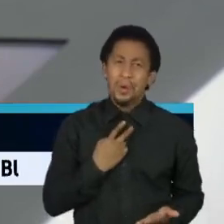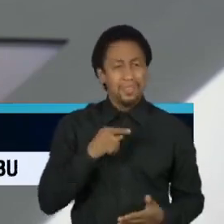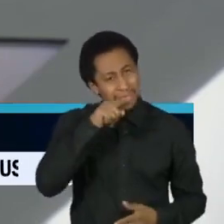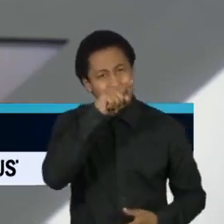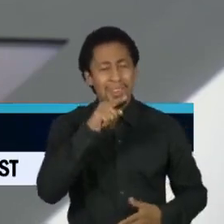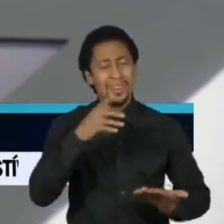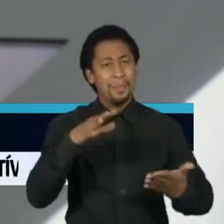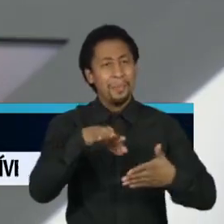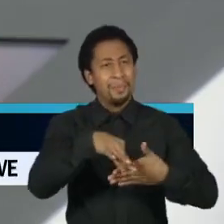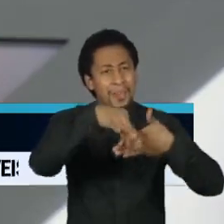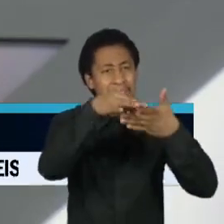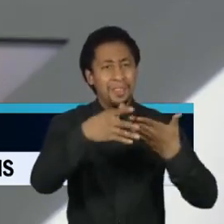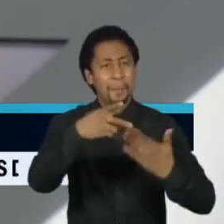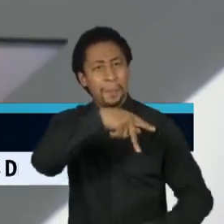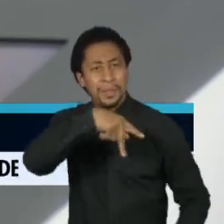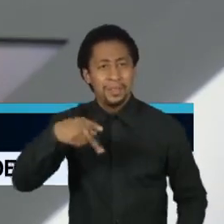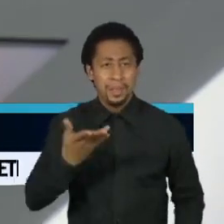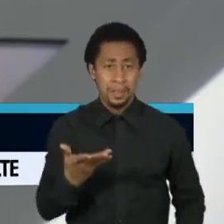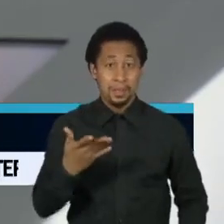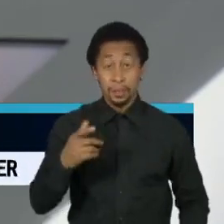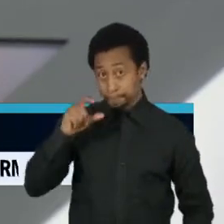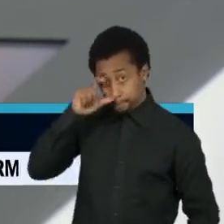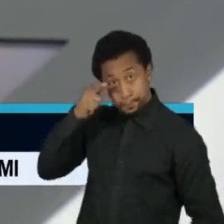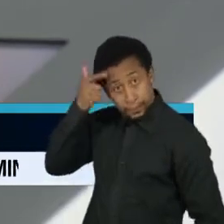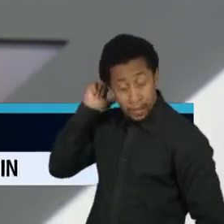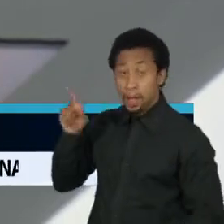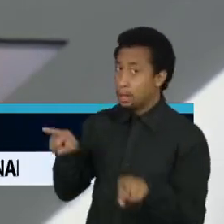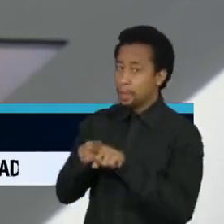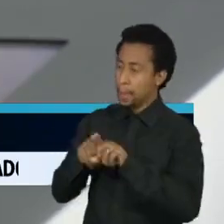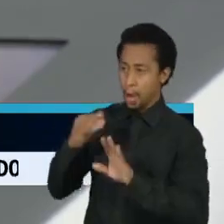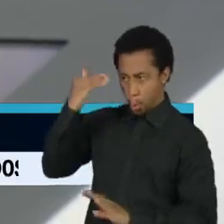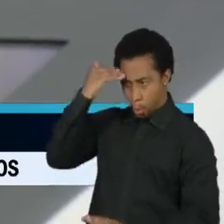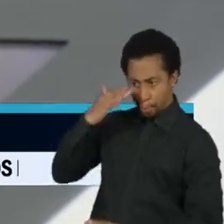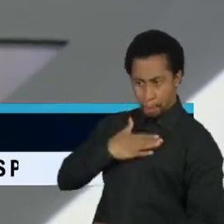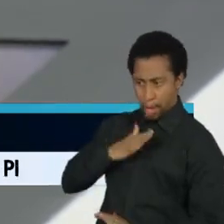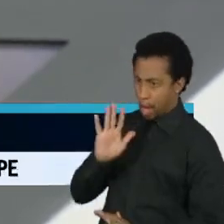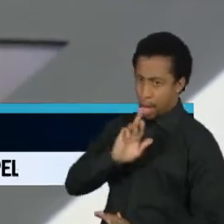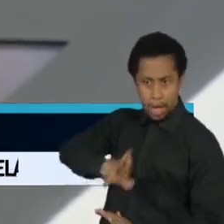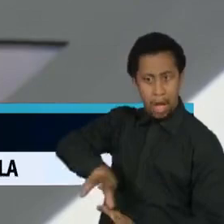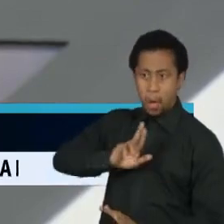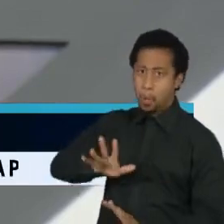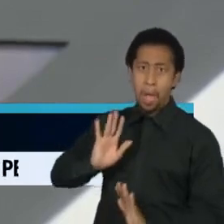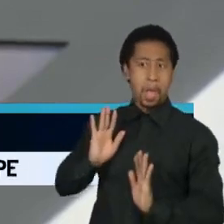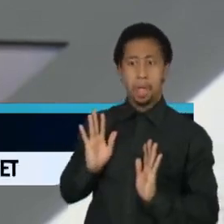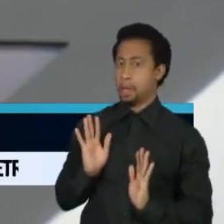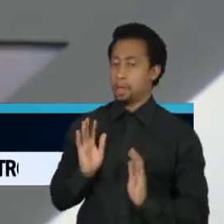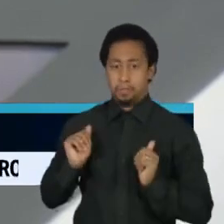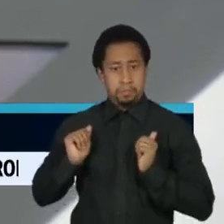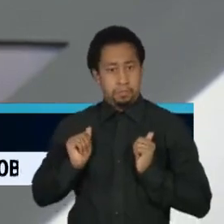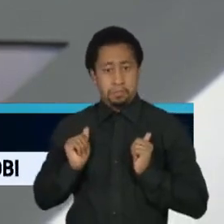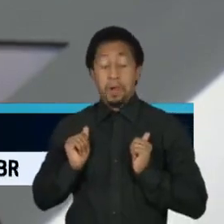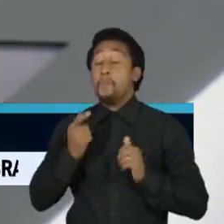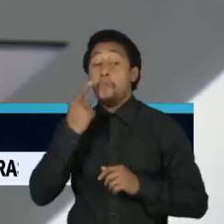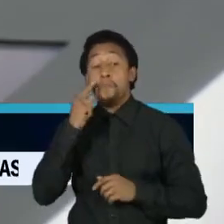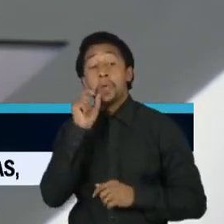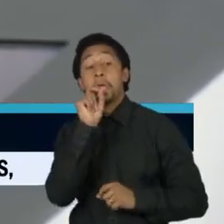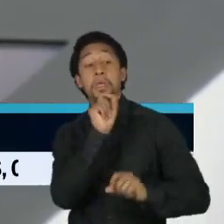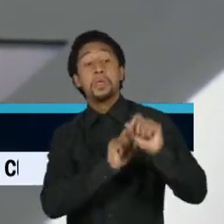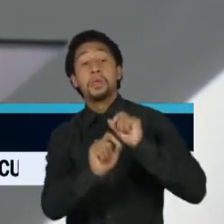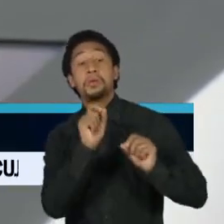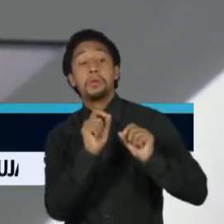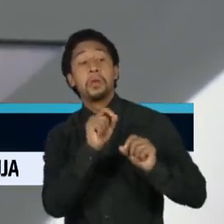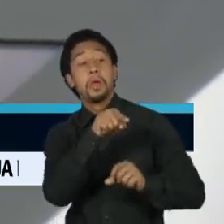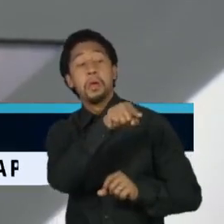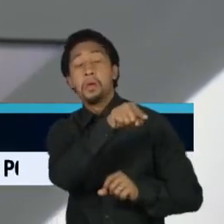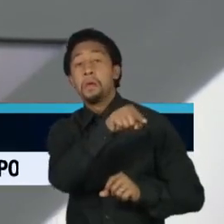o ministro da Fazenda também negando que o problema é dele, passando para quem sabe o próximo presidente da Petrobras, que é uma empresa,